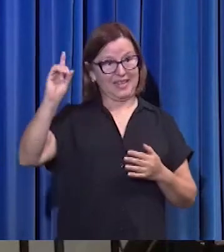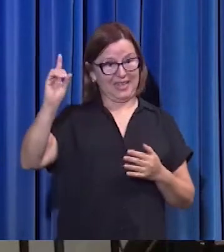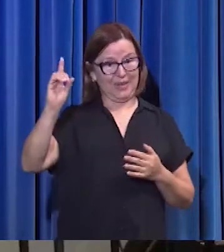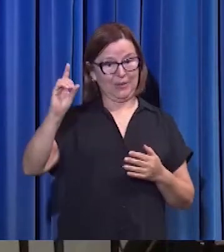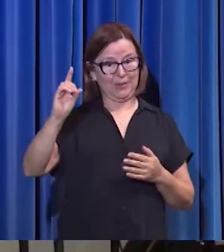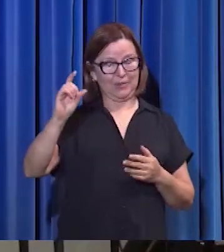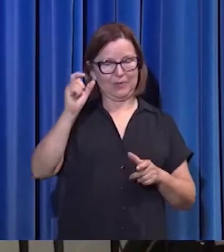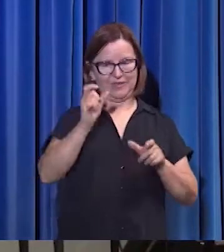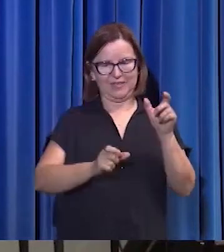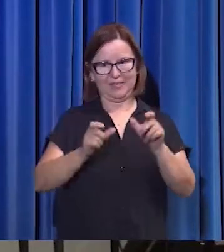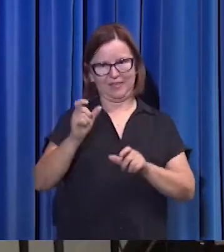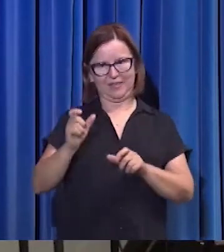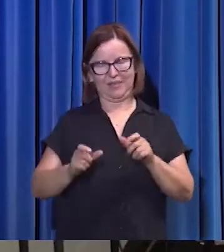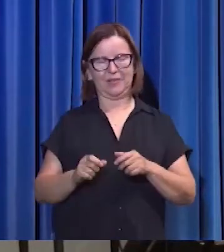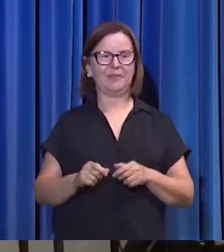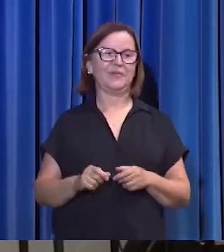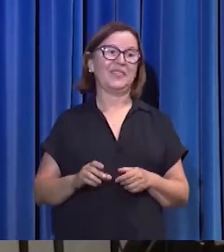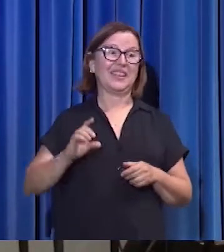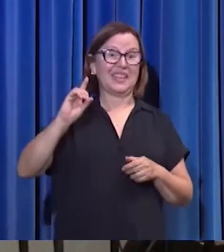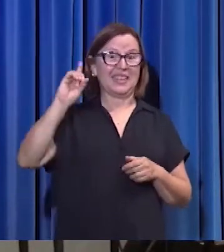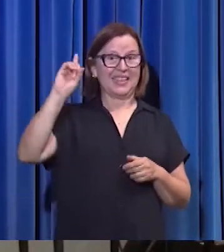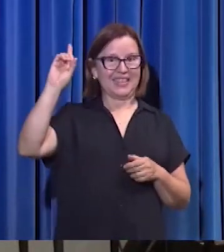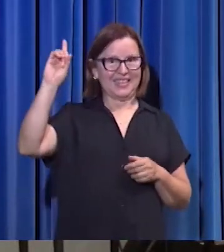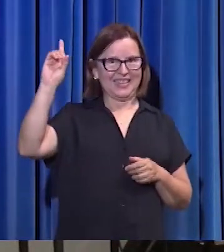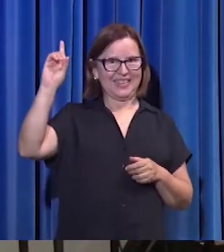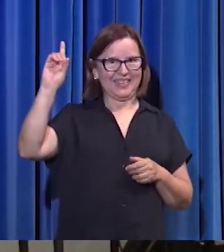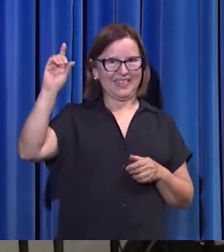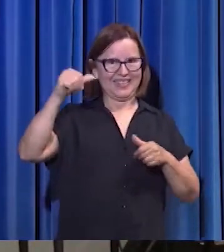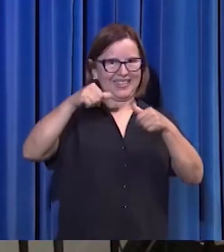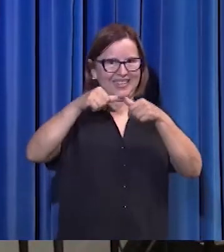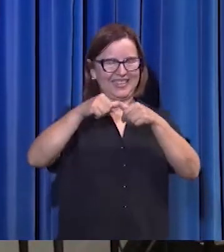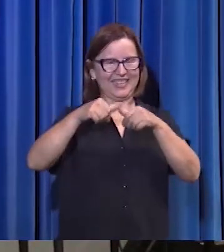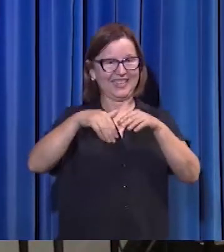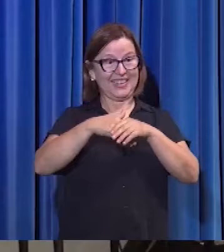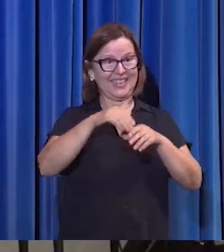Deus estava em Cristo